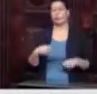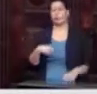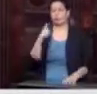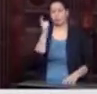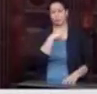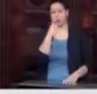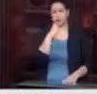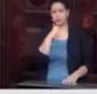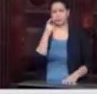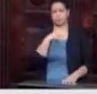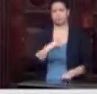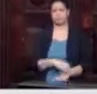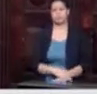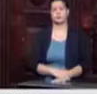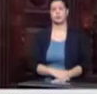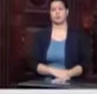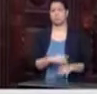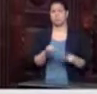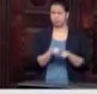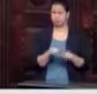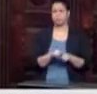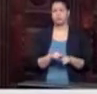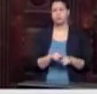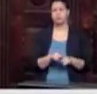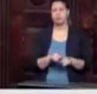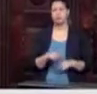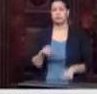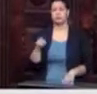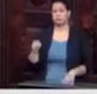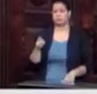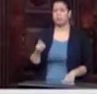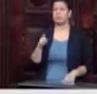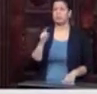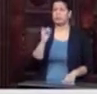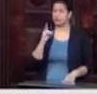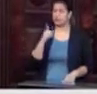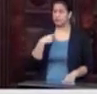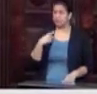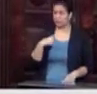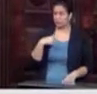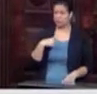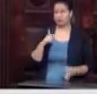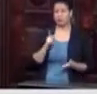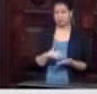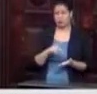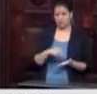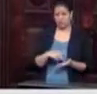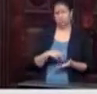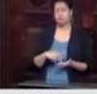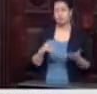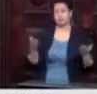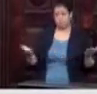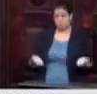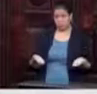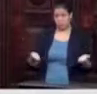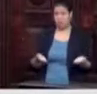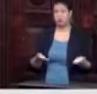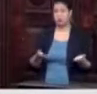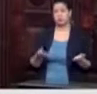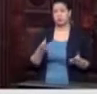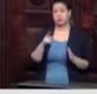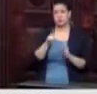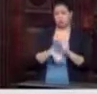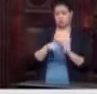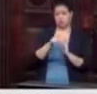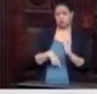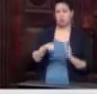mentira. É mentira. E mais, mesmo que fosse, mesmo que houvesse hoje um fluxo negativo